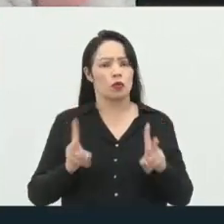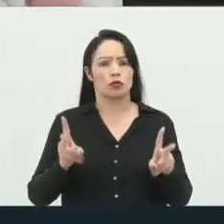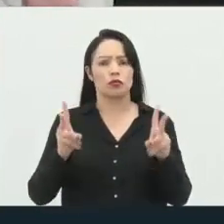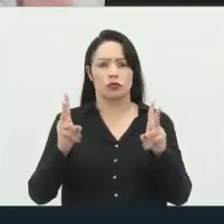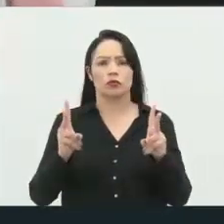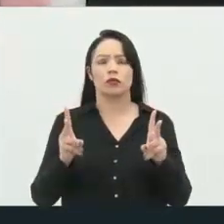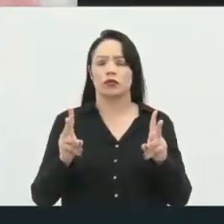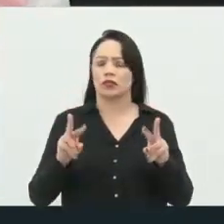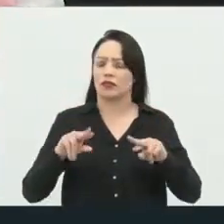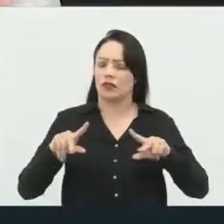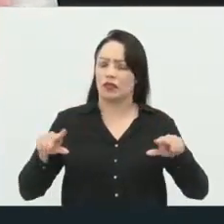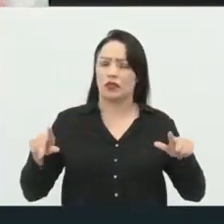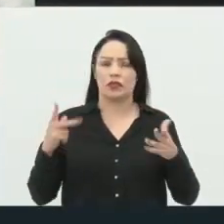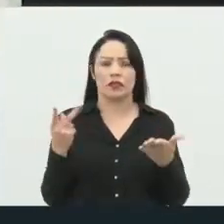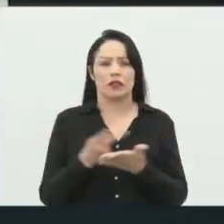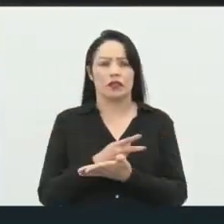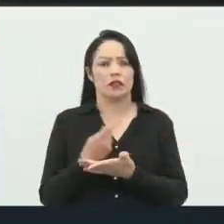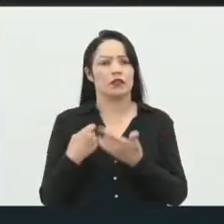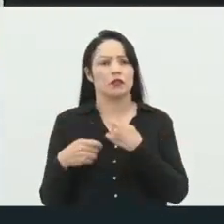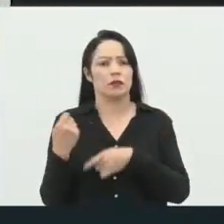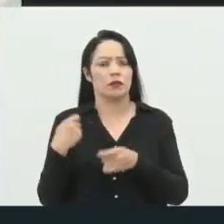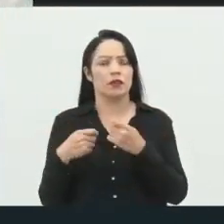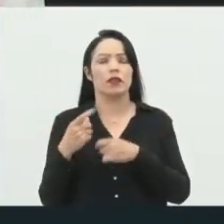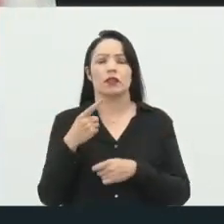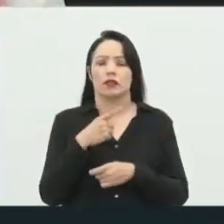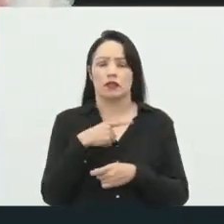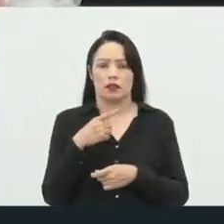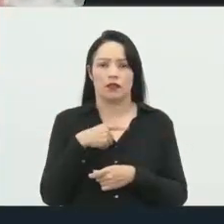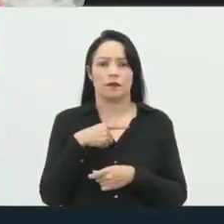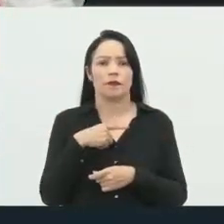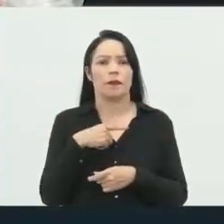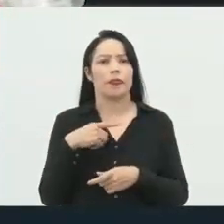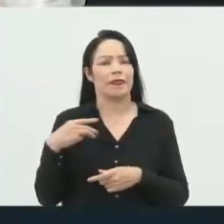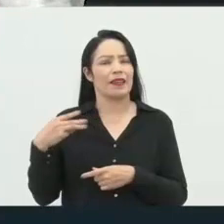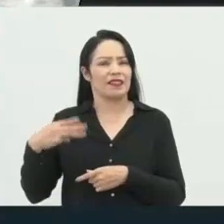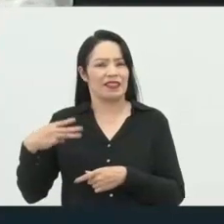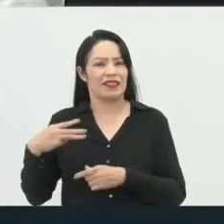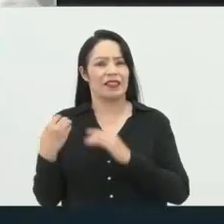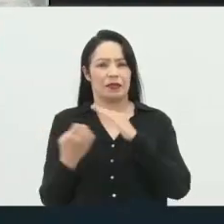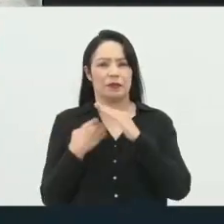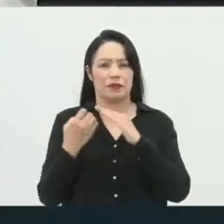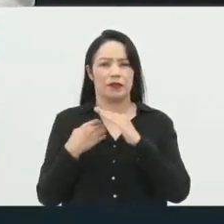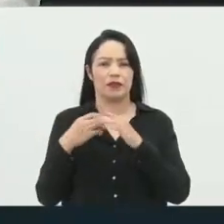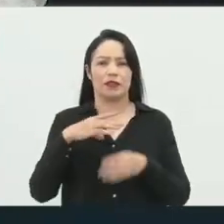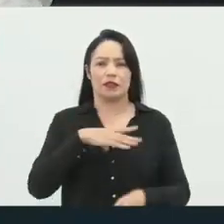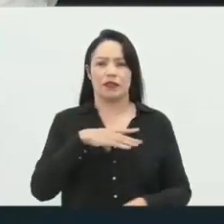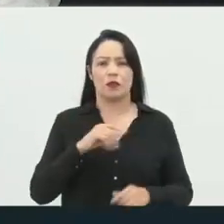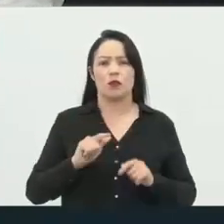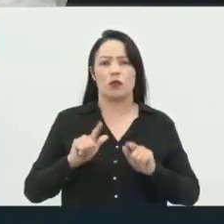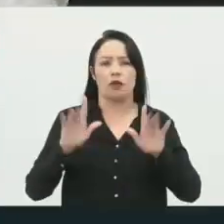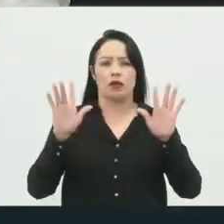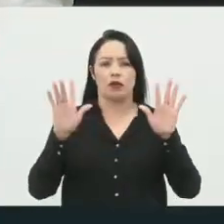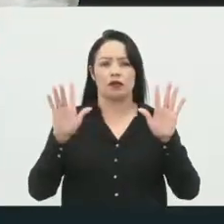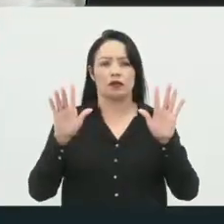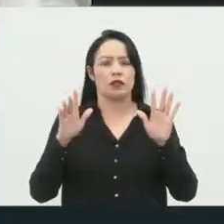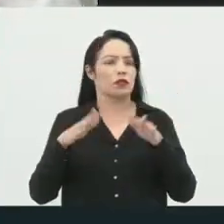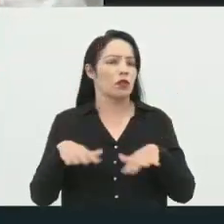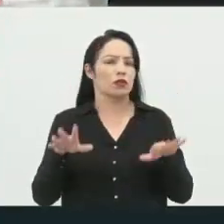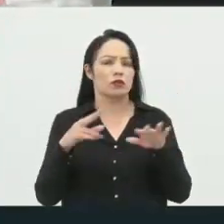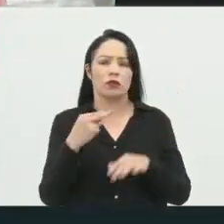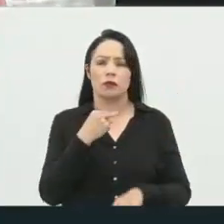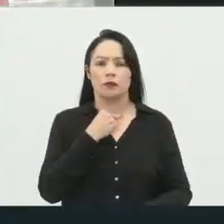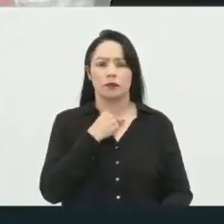diversas falhas administrativas no campo da terceirização que ocorre na cidade de Guarulhos Então nós não podemos simplesmente